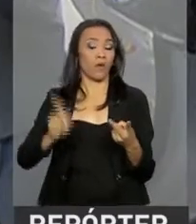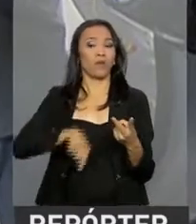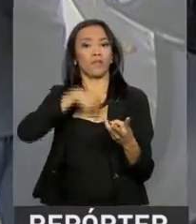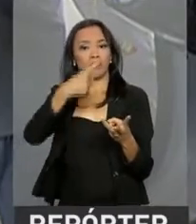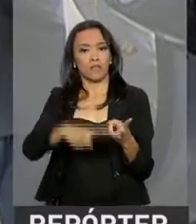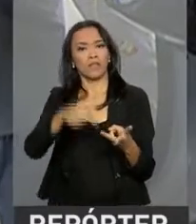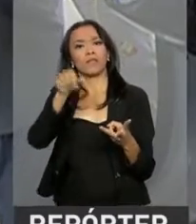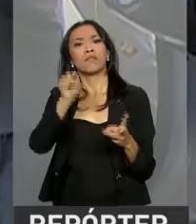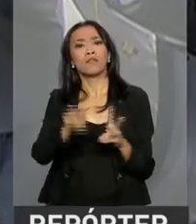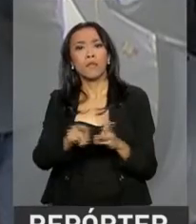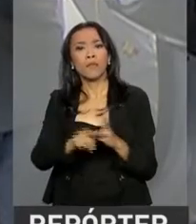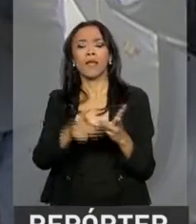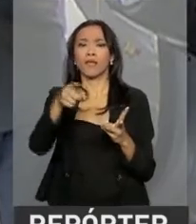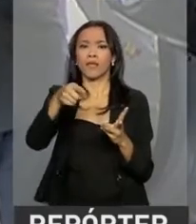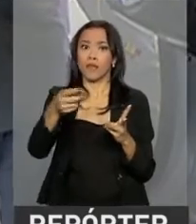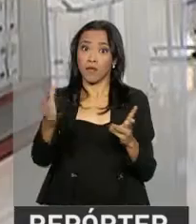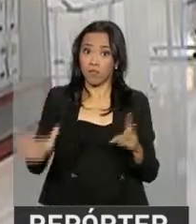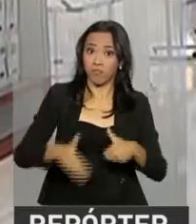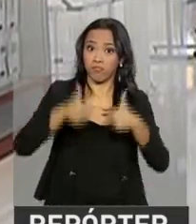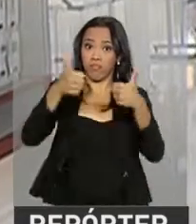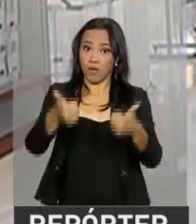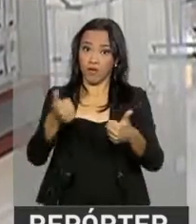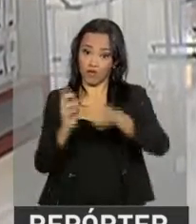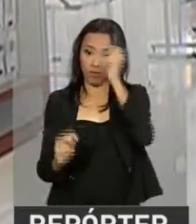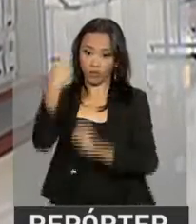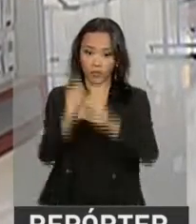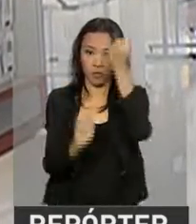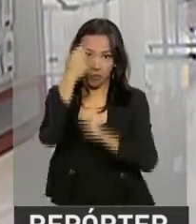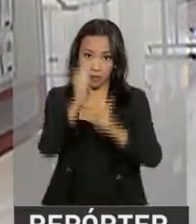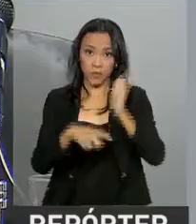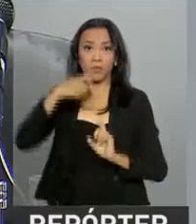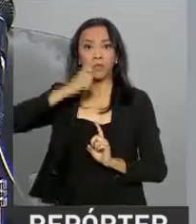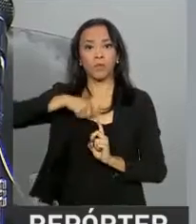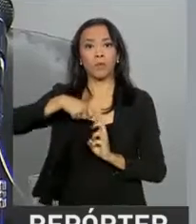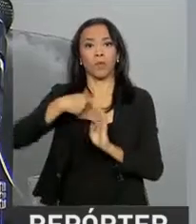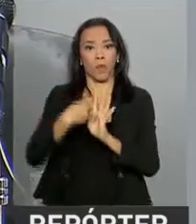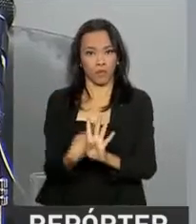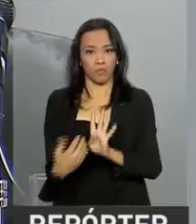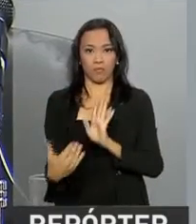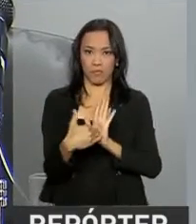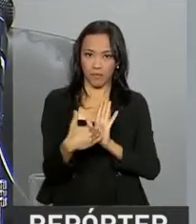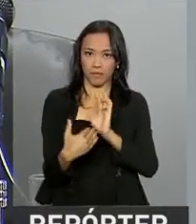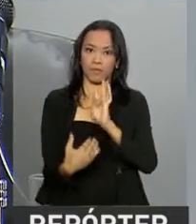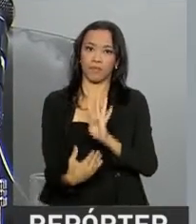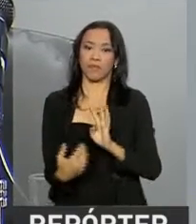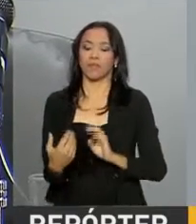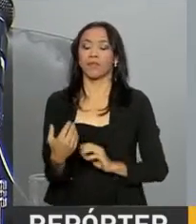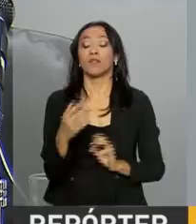passando pela recuperação da produção industrial nos últimos 4 meses. Nós temos também